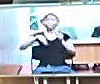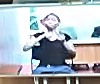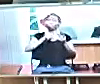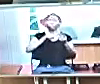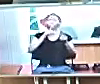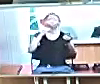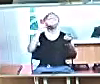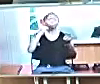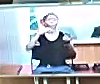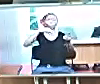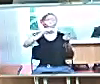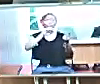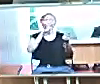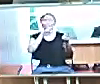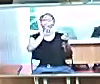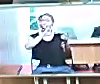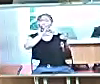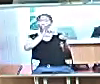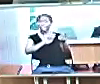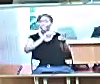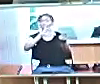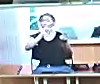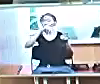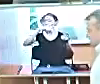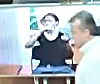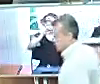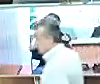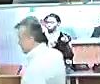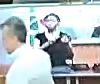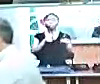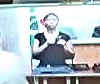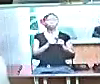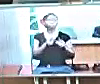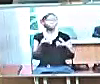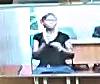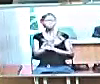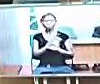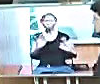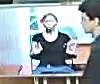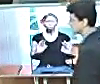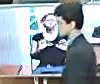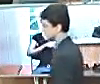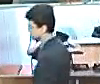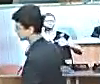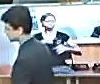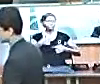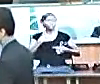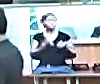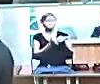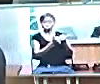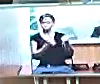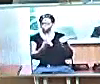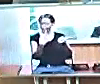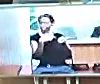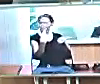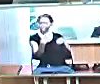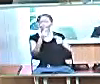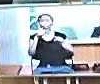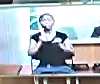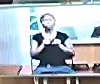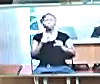campos que fez também aqui tão bem o seu papel eu fui vice-presidente dela e fiz o ano